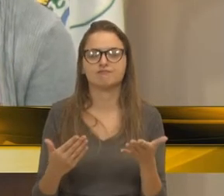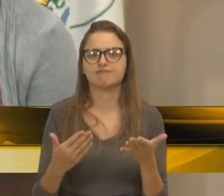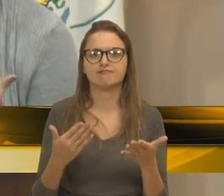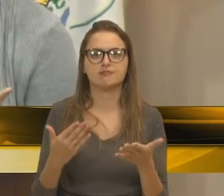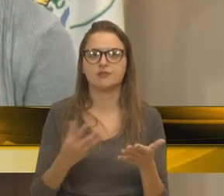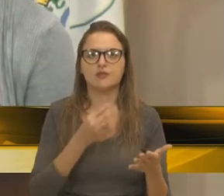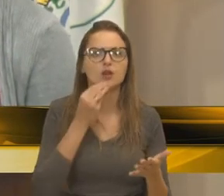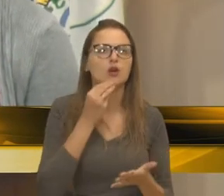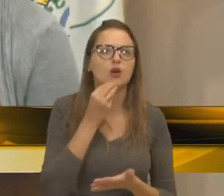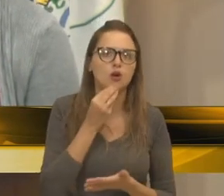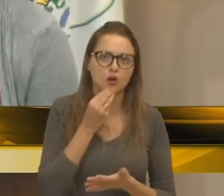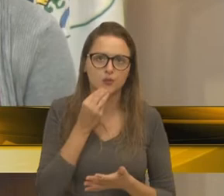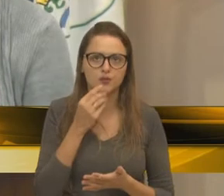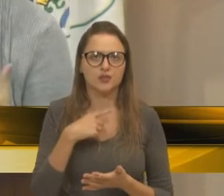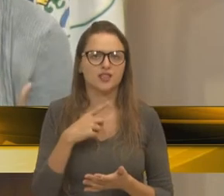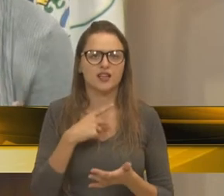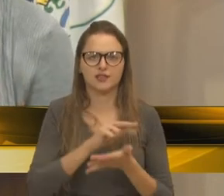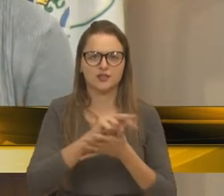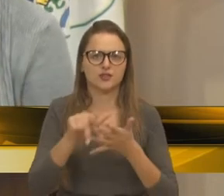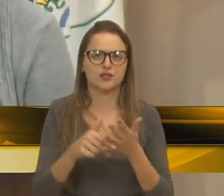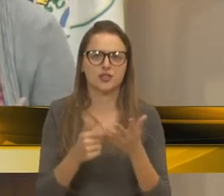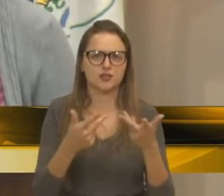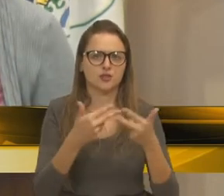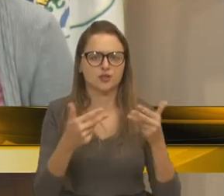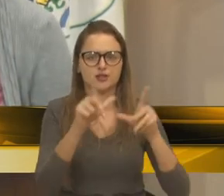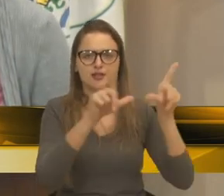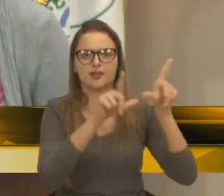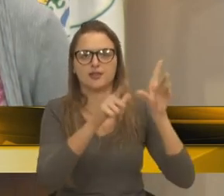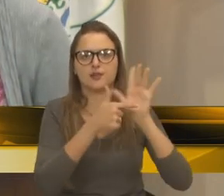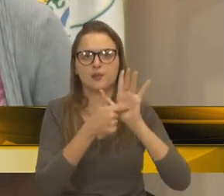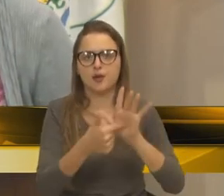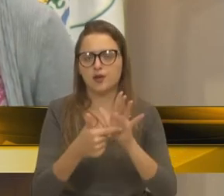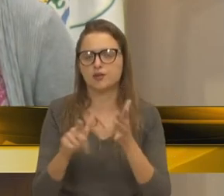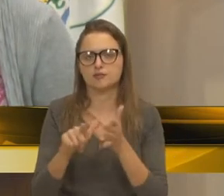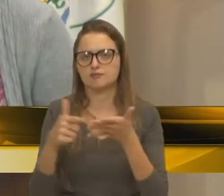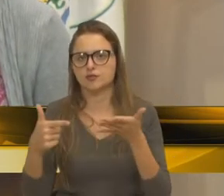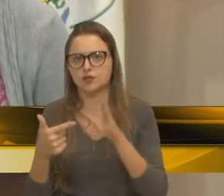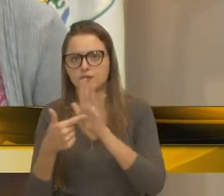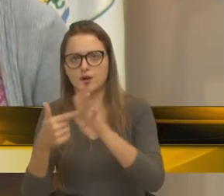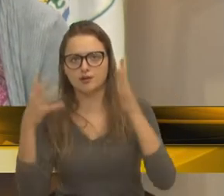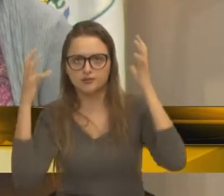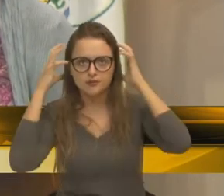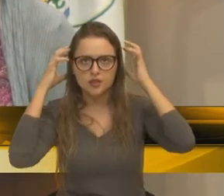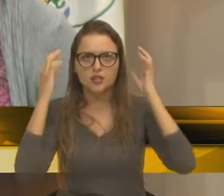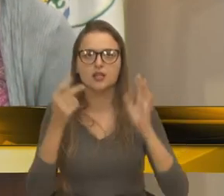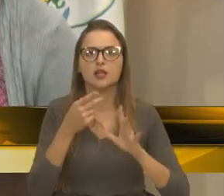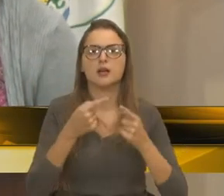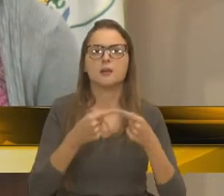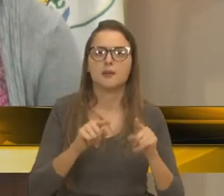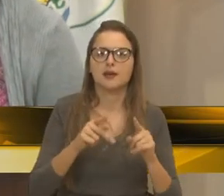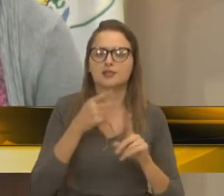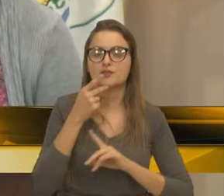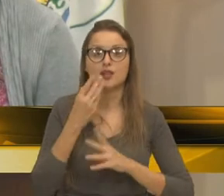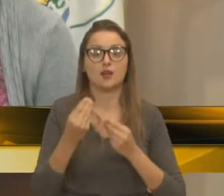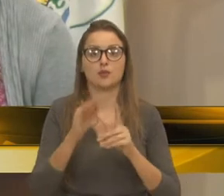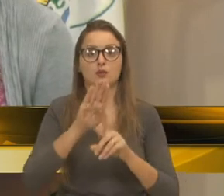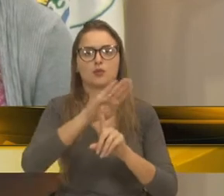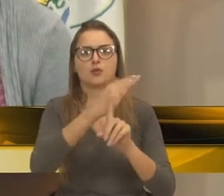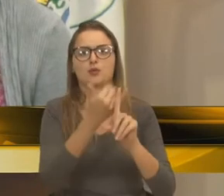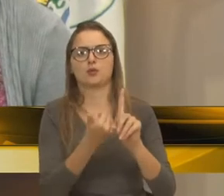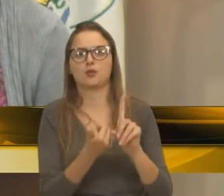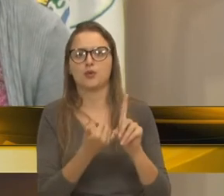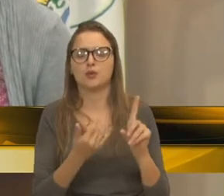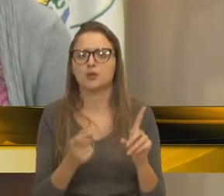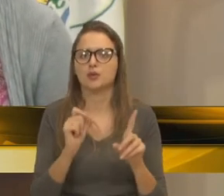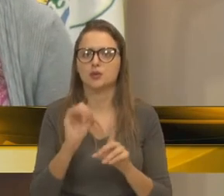claro, tem vários comentários na TV, nos meios de comunicação, mas muito se fala da questão do bullying também, né, como